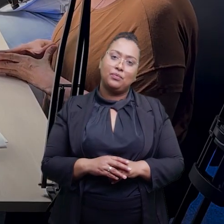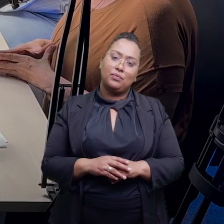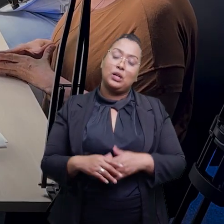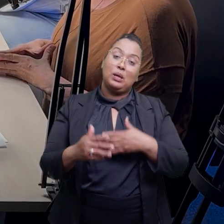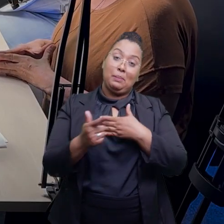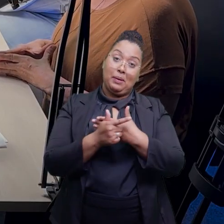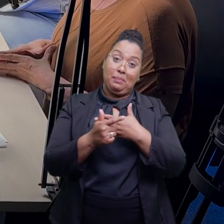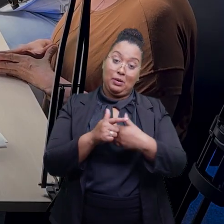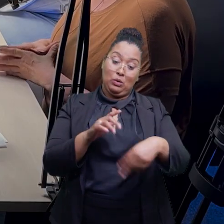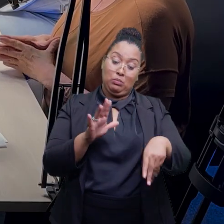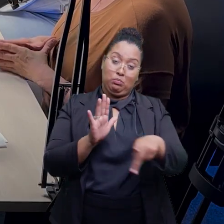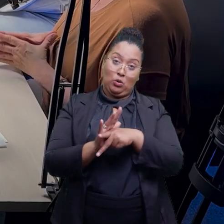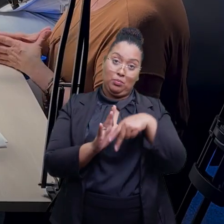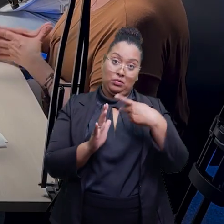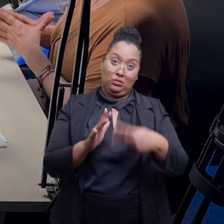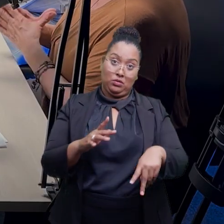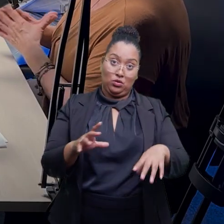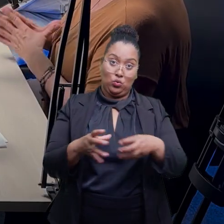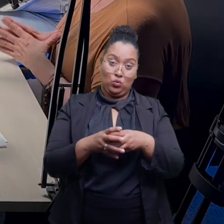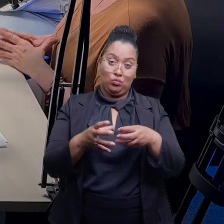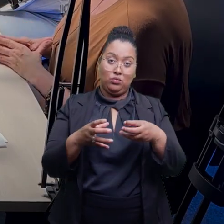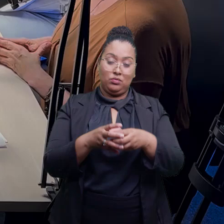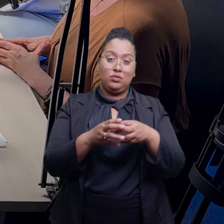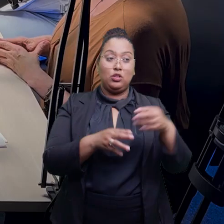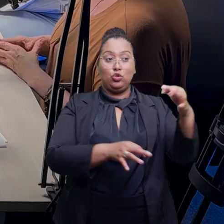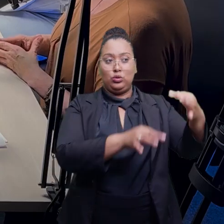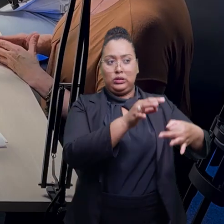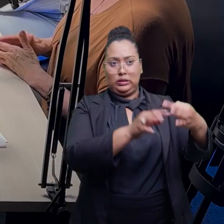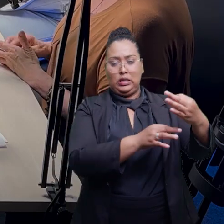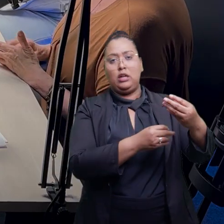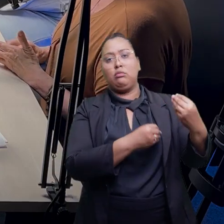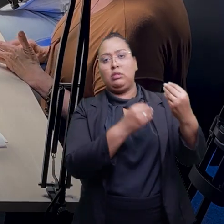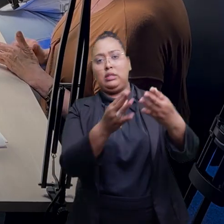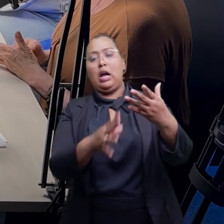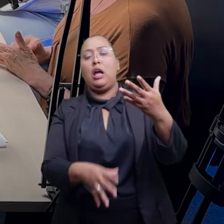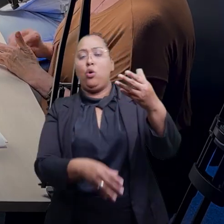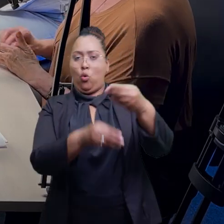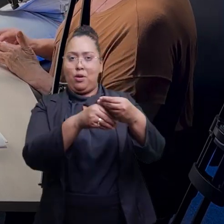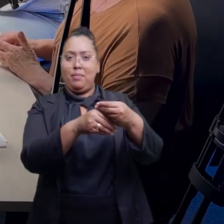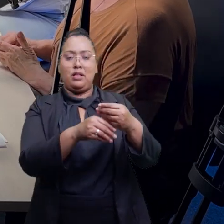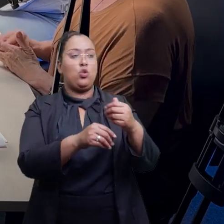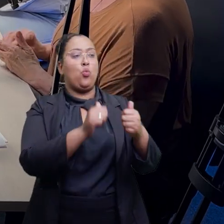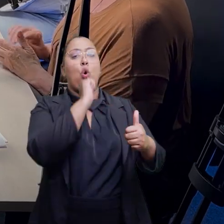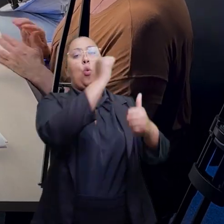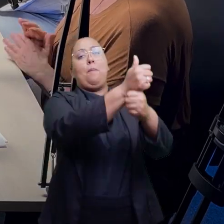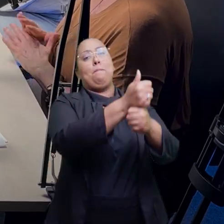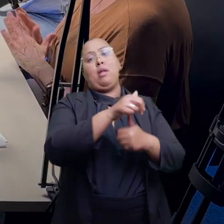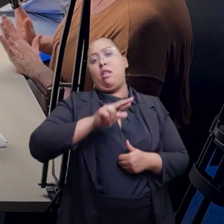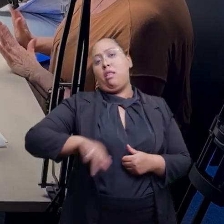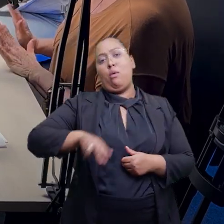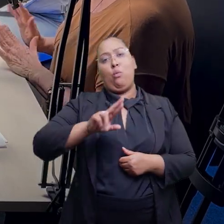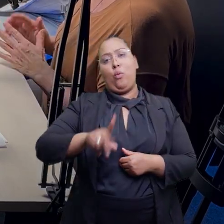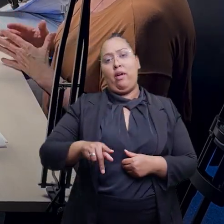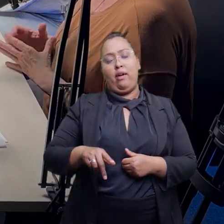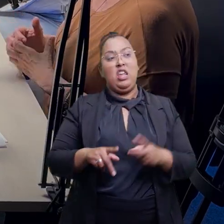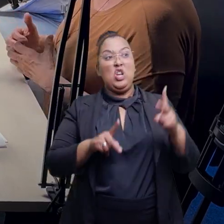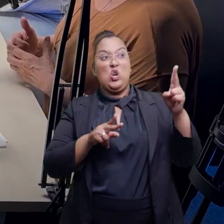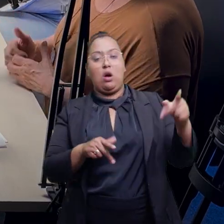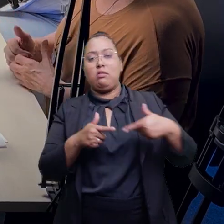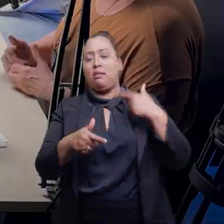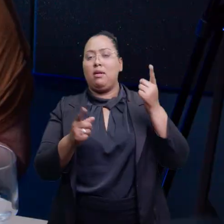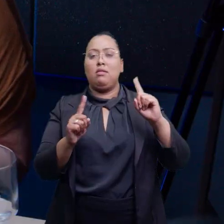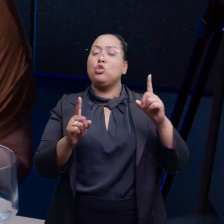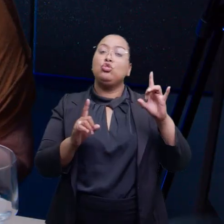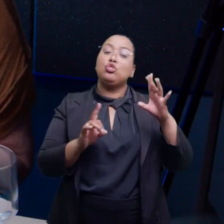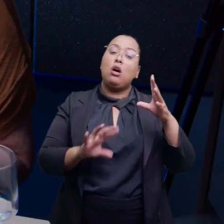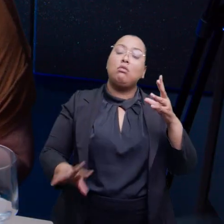do conviver é complementar o sistema judiciário. Não é ocupar o lugar do judiciário, não é fazer nada que o judiciário faz.